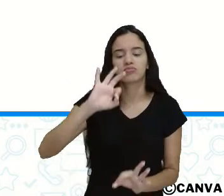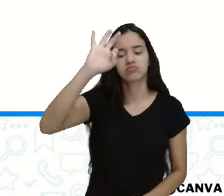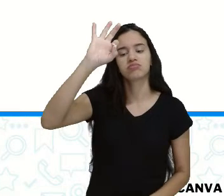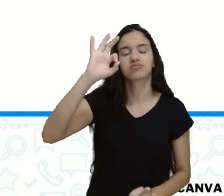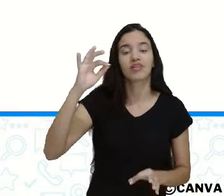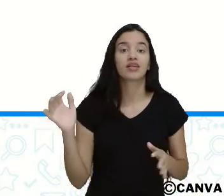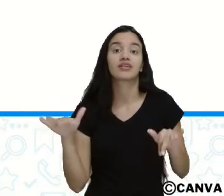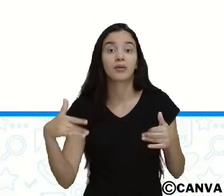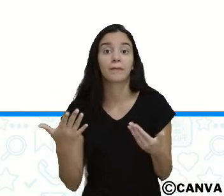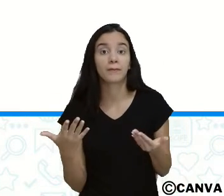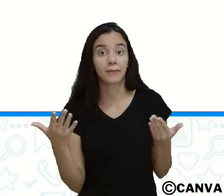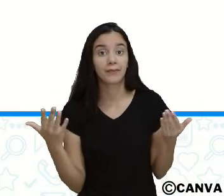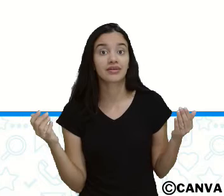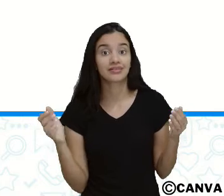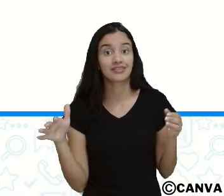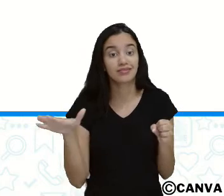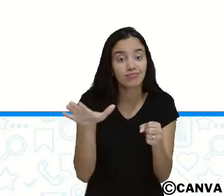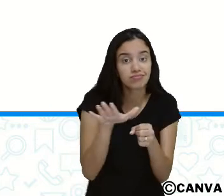e capacidade.